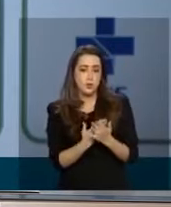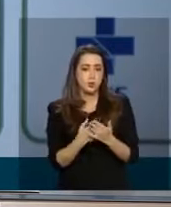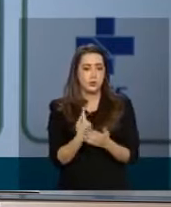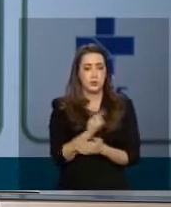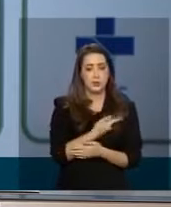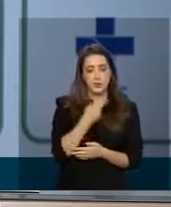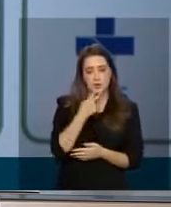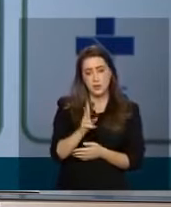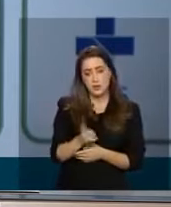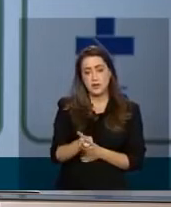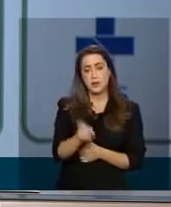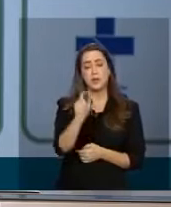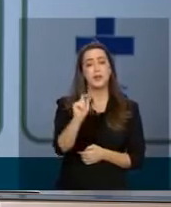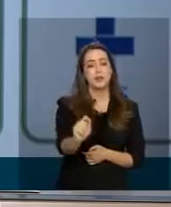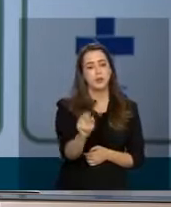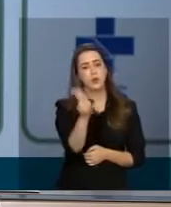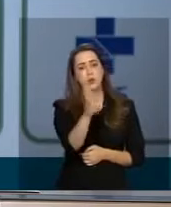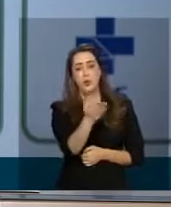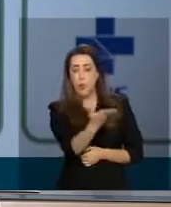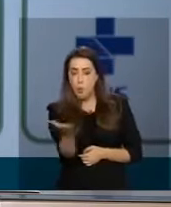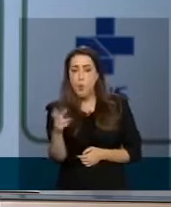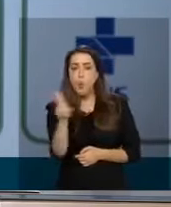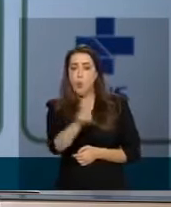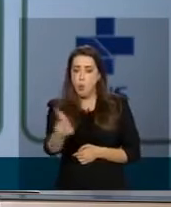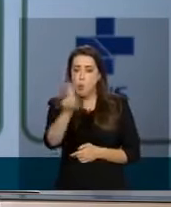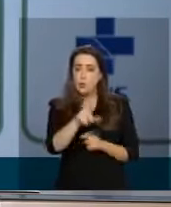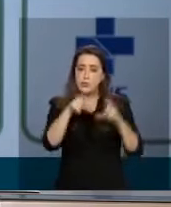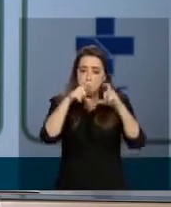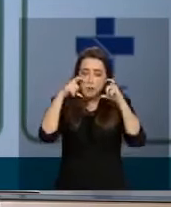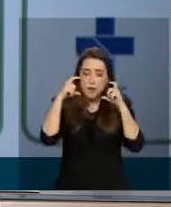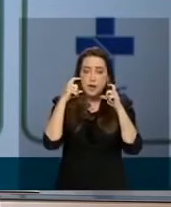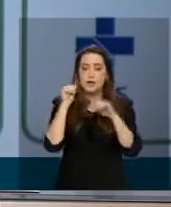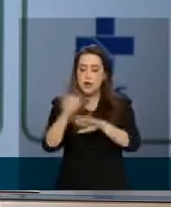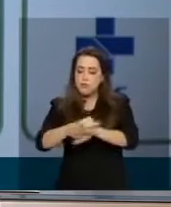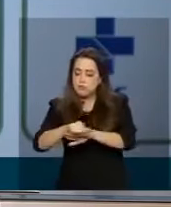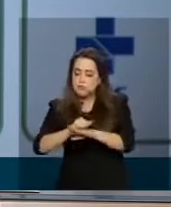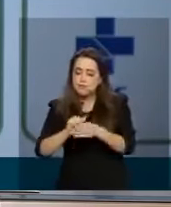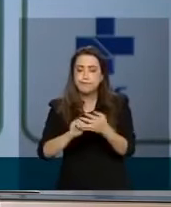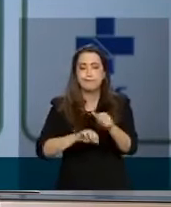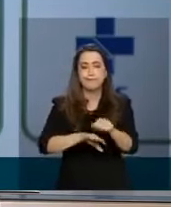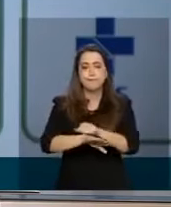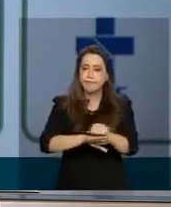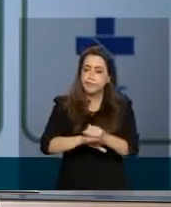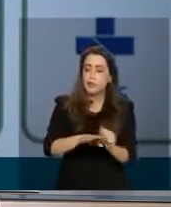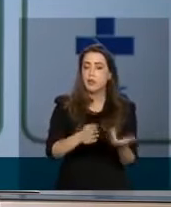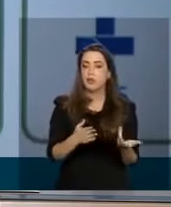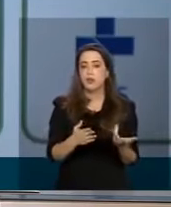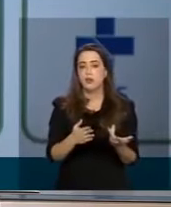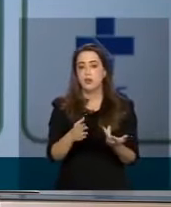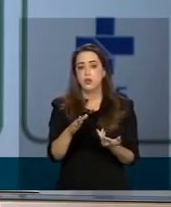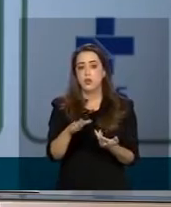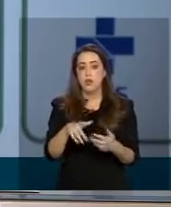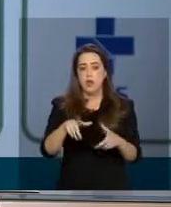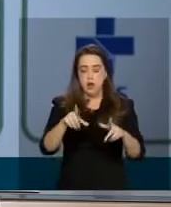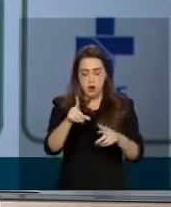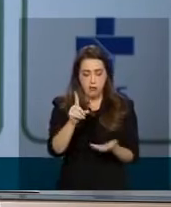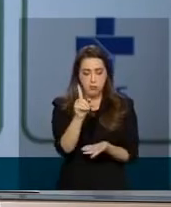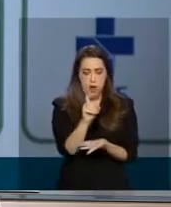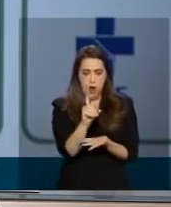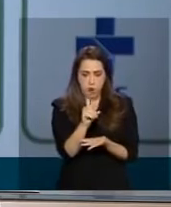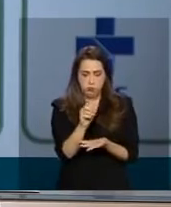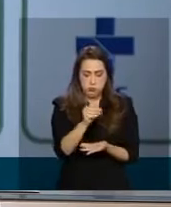insistimos, né? Usem máscara. Higienizem as mãos, né? higienizem as superfícies,